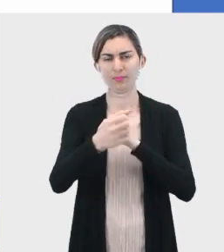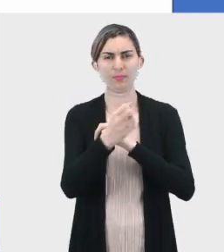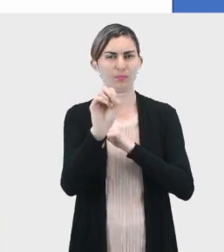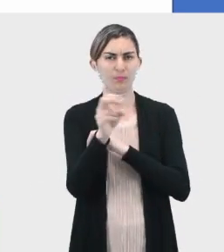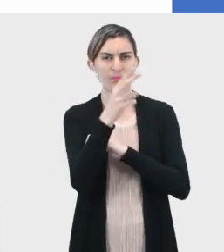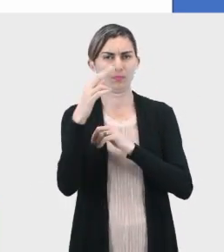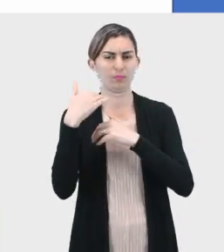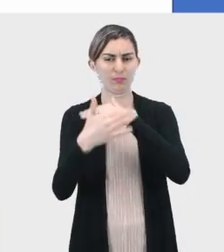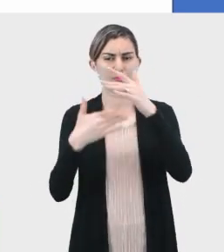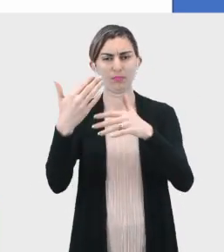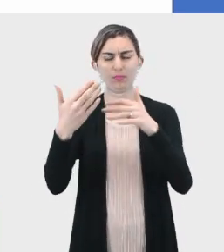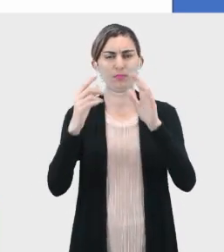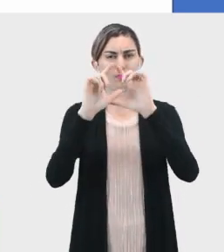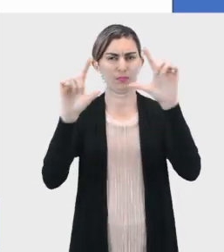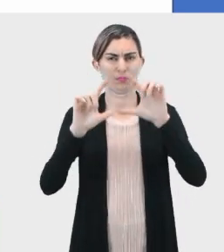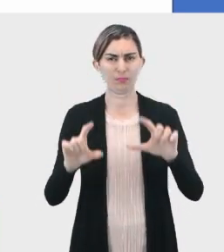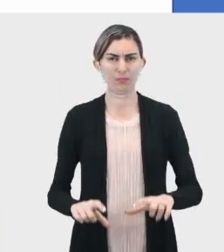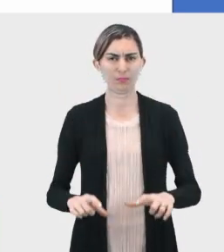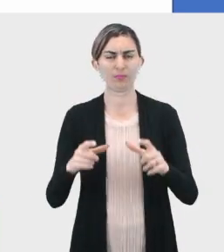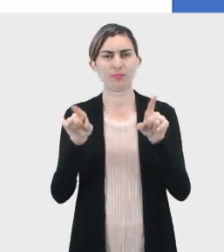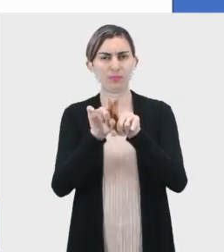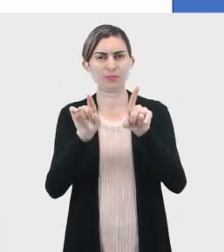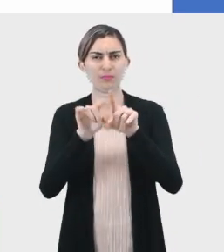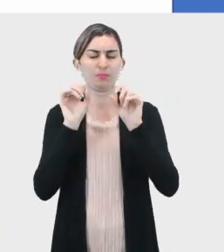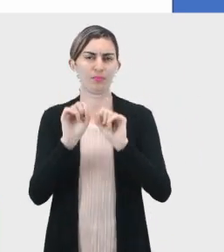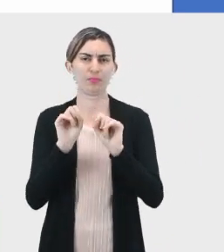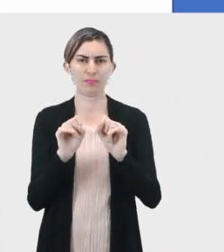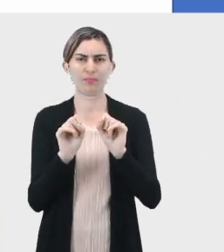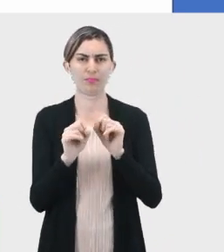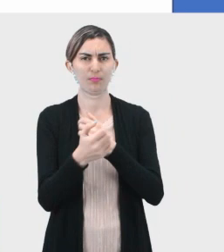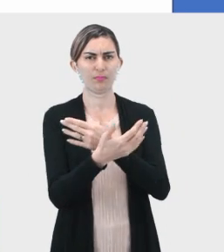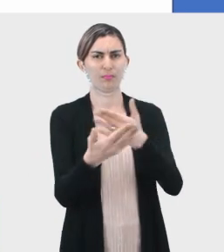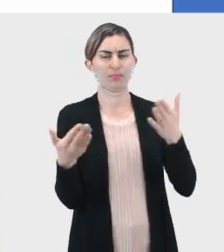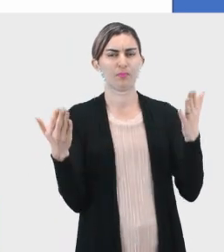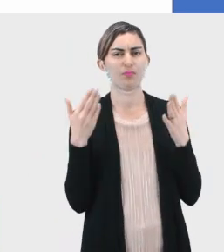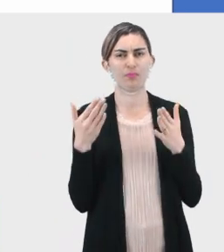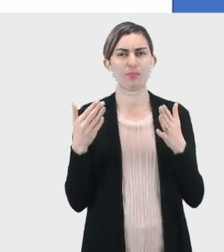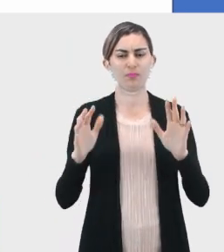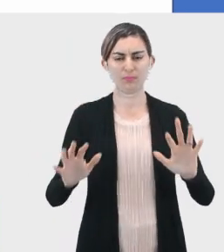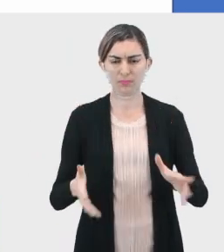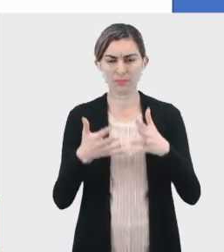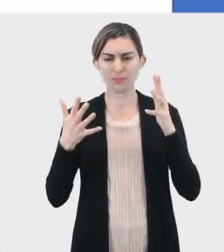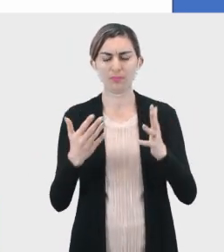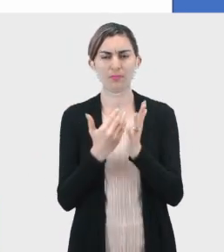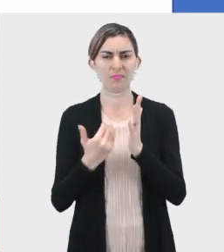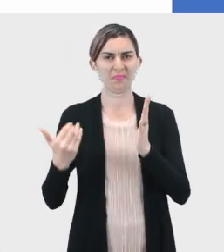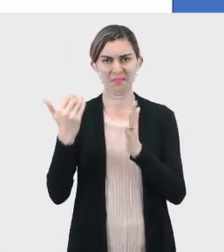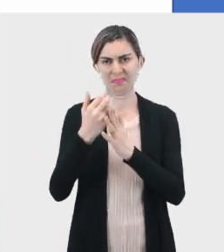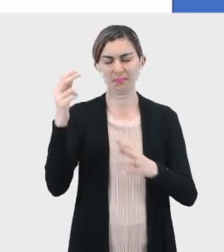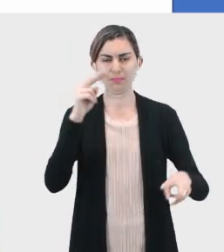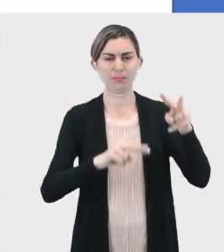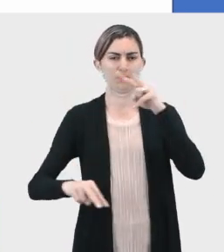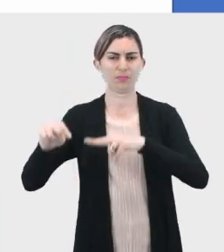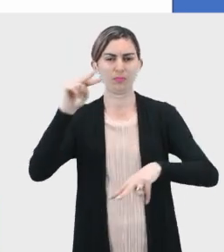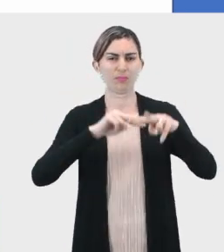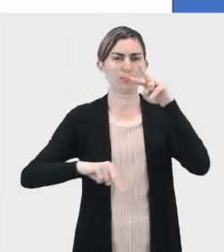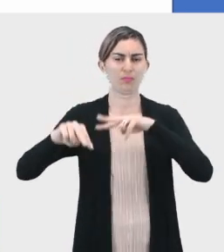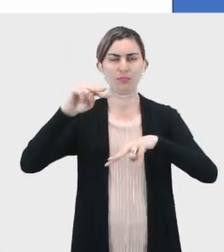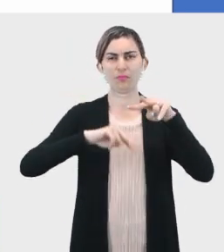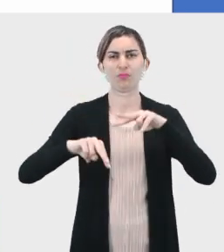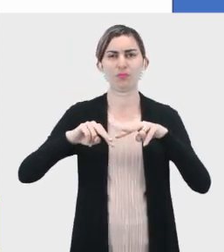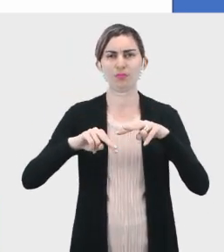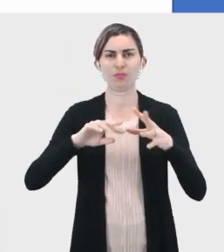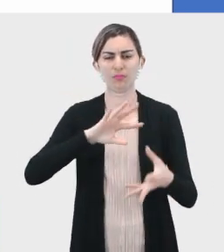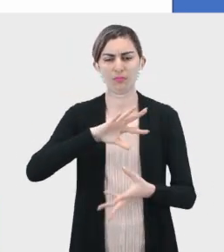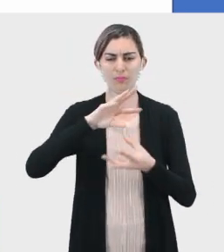não, e conforme a evolução das categorias, também pode ter aí um estímulo que seja mais visual.